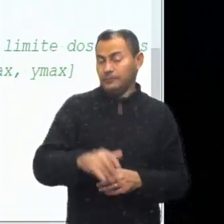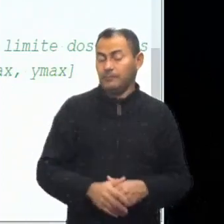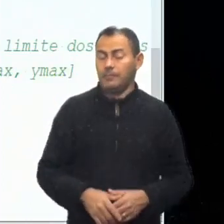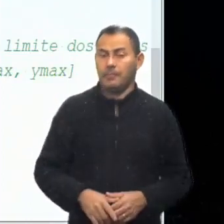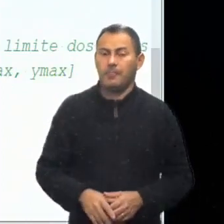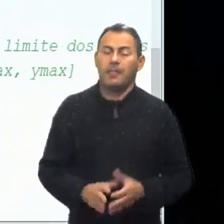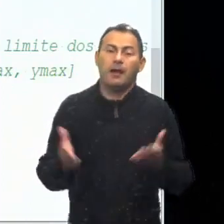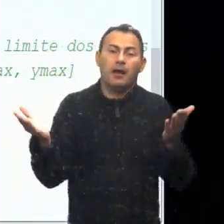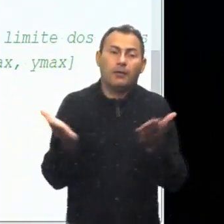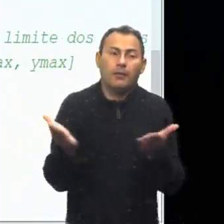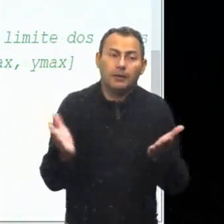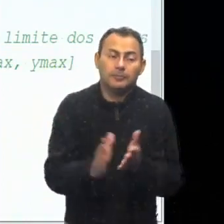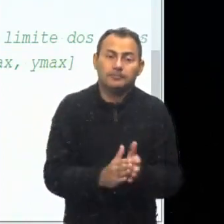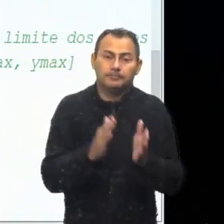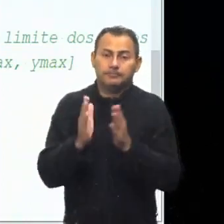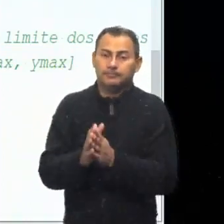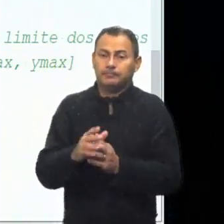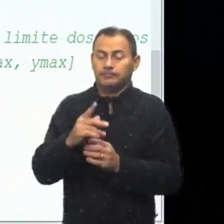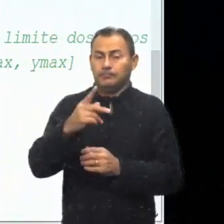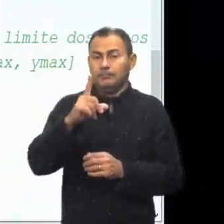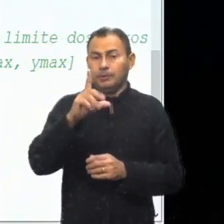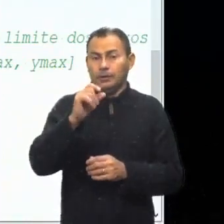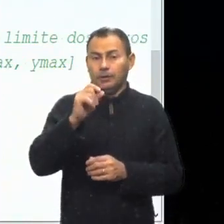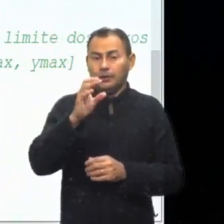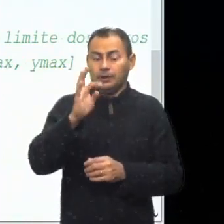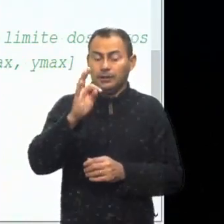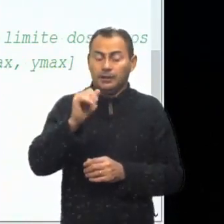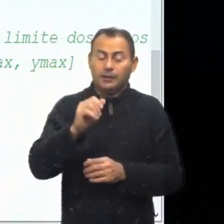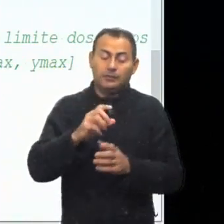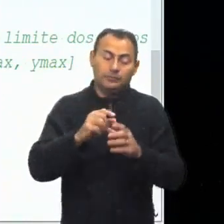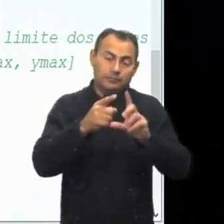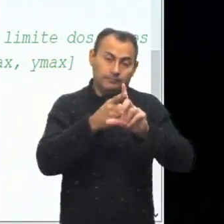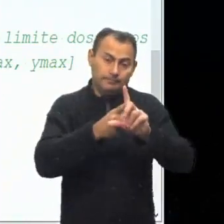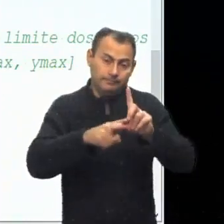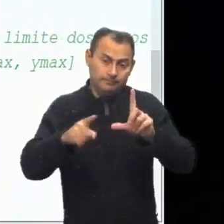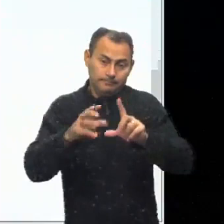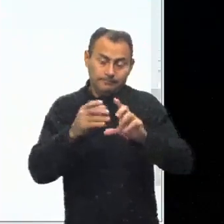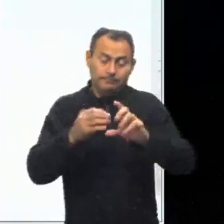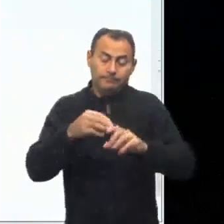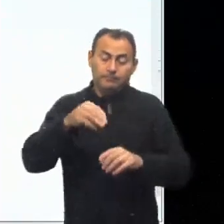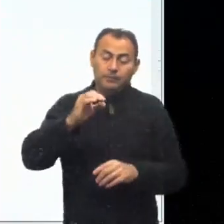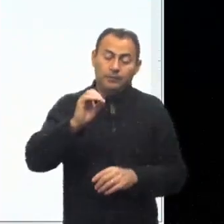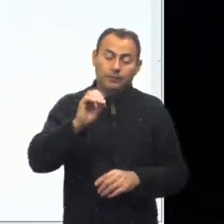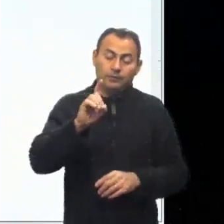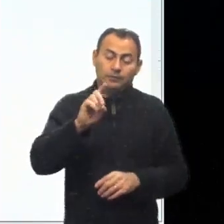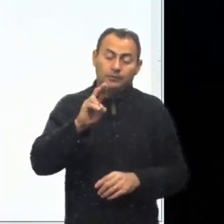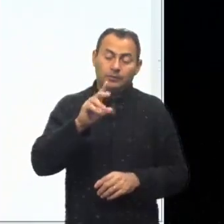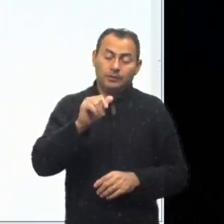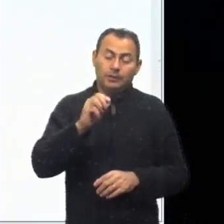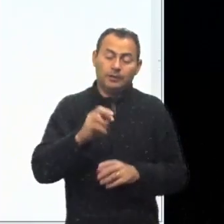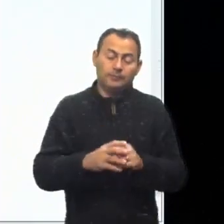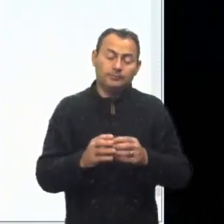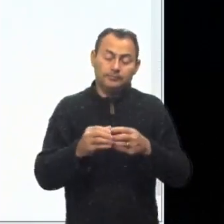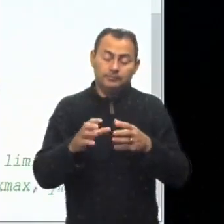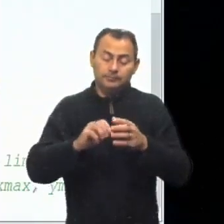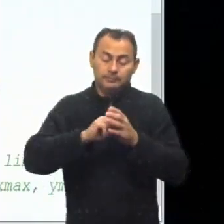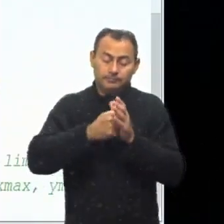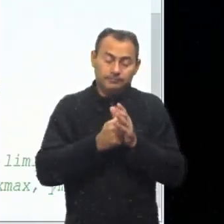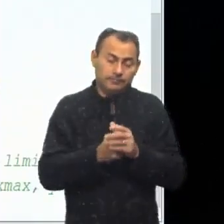Agora vem a parte de plotar o gráfico da portadora modulada por chaveamento de